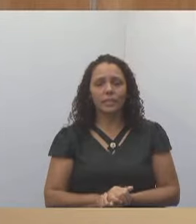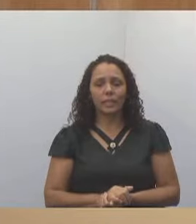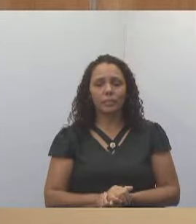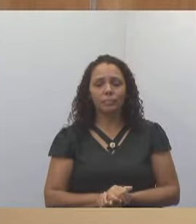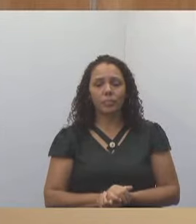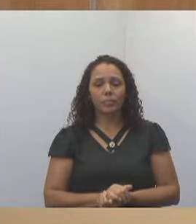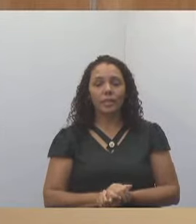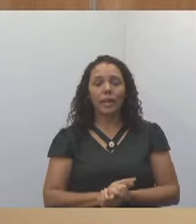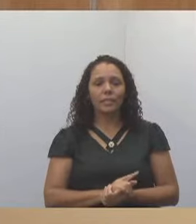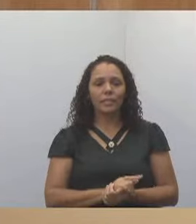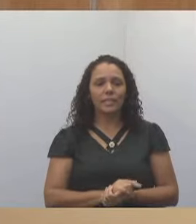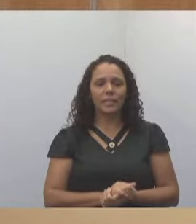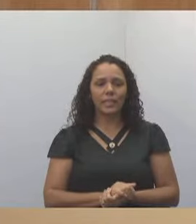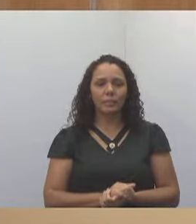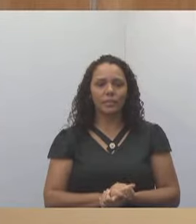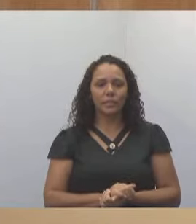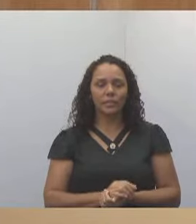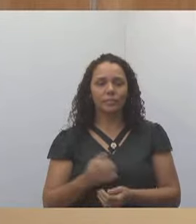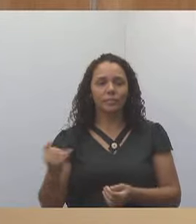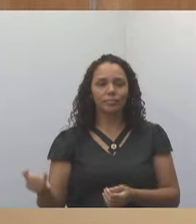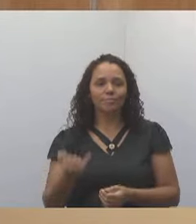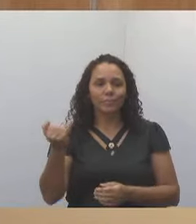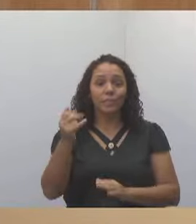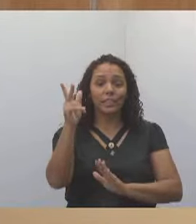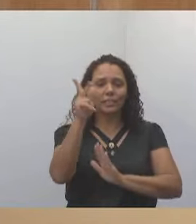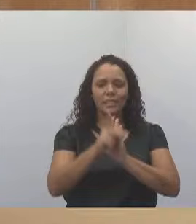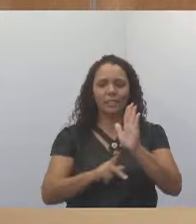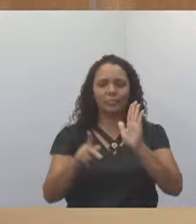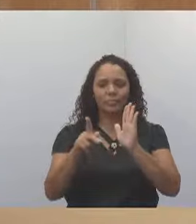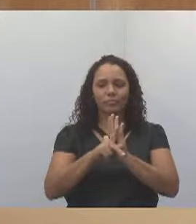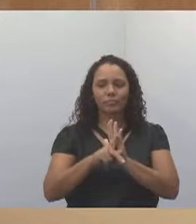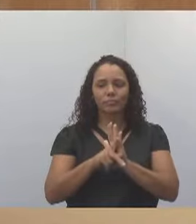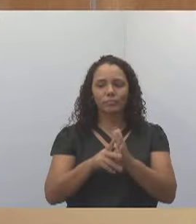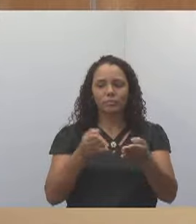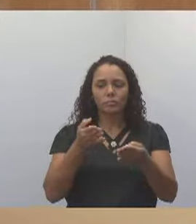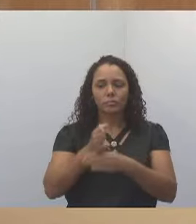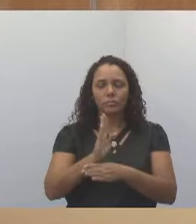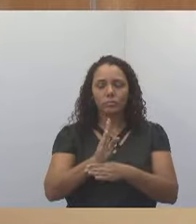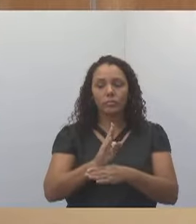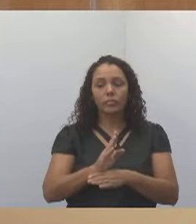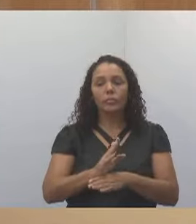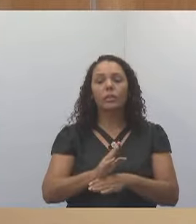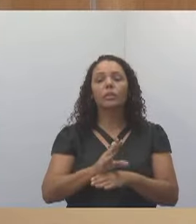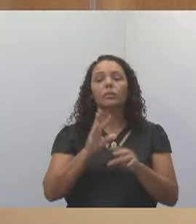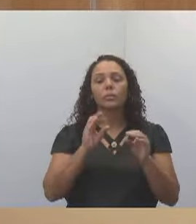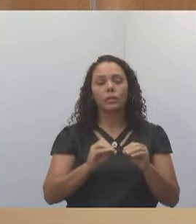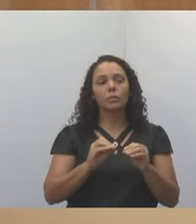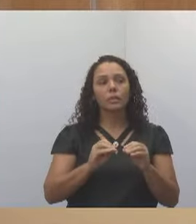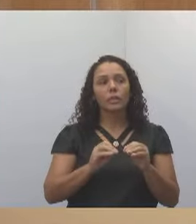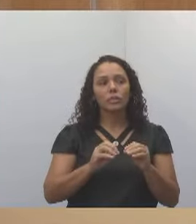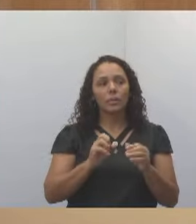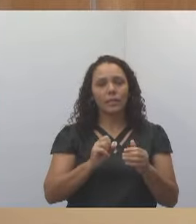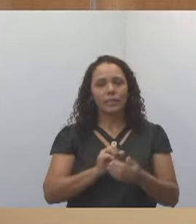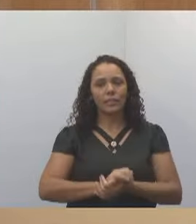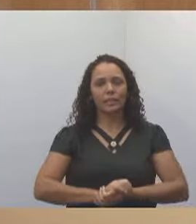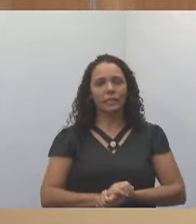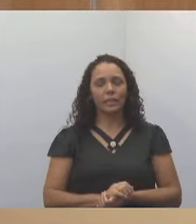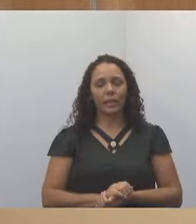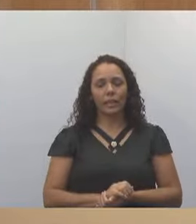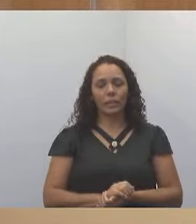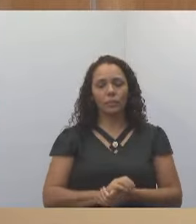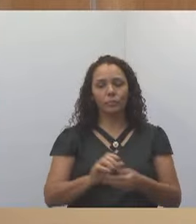espero que esse projeto passe nessa casa hoje, para que possa levar o executivo e repensar se